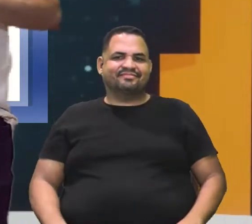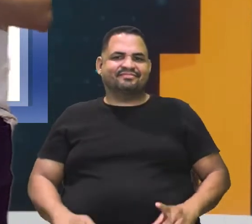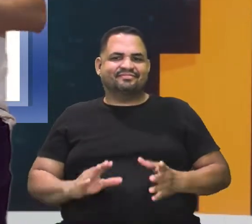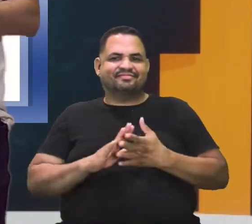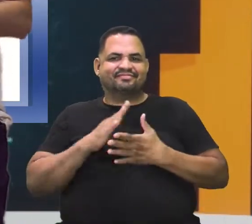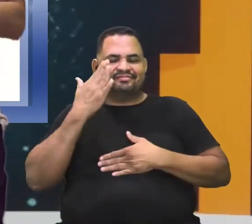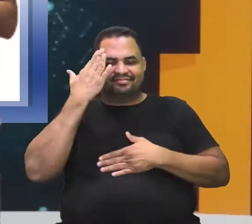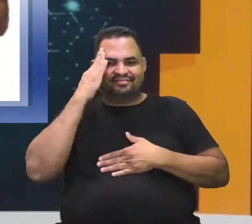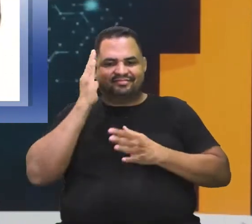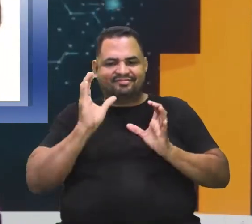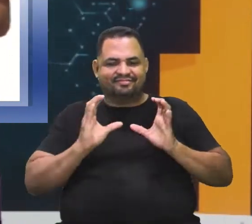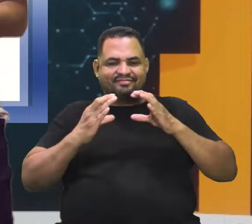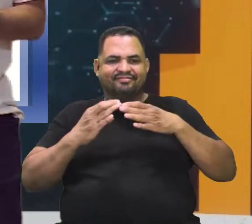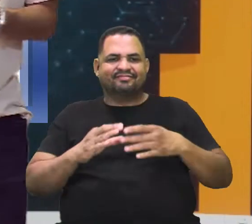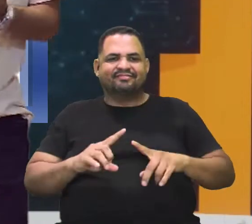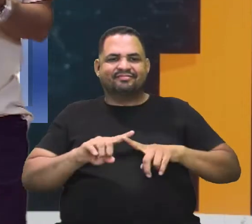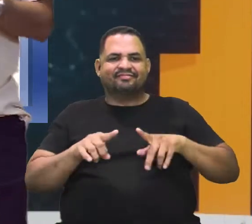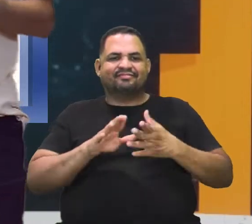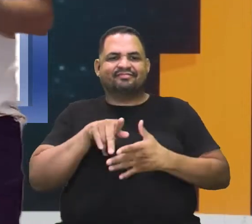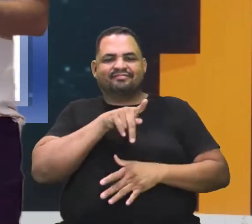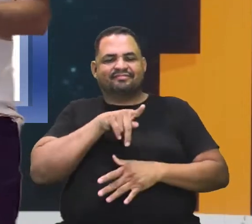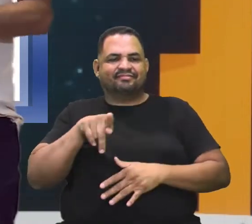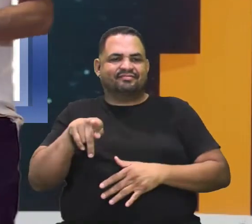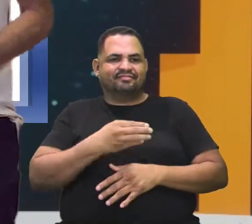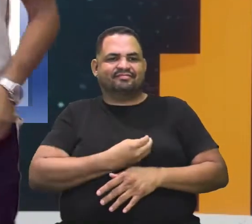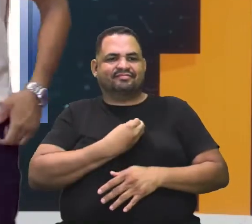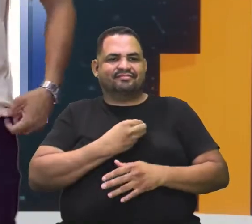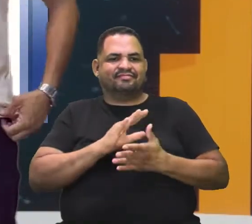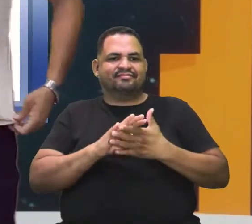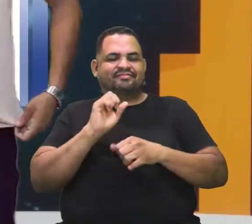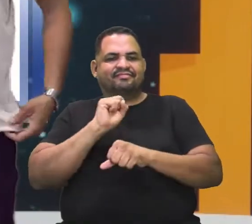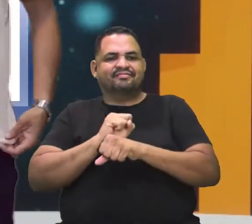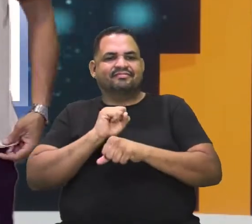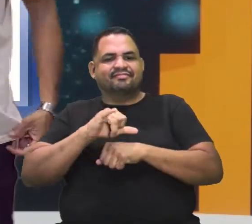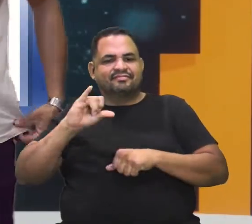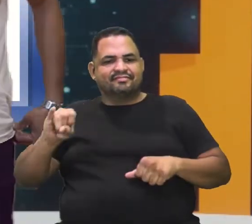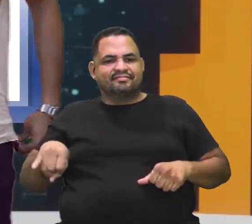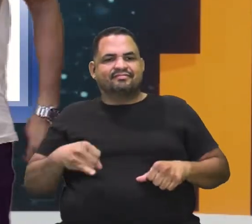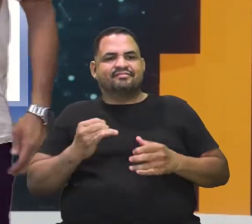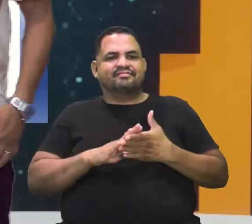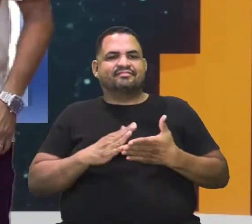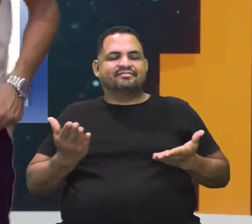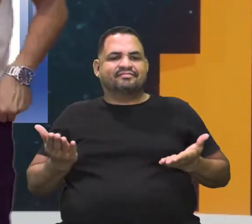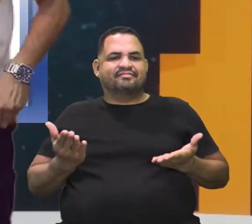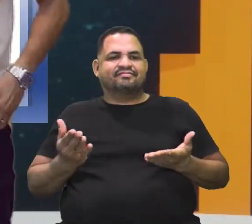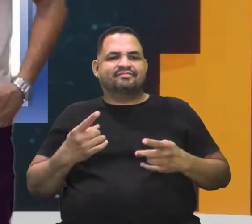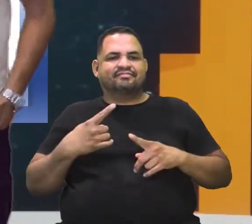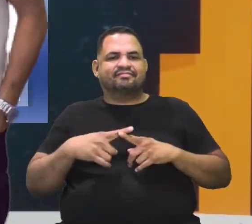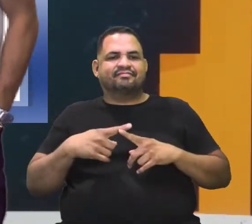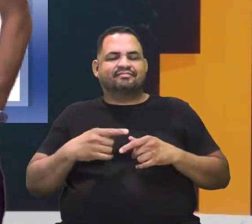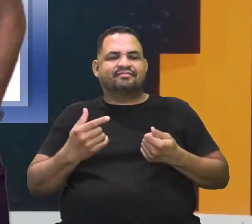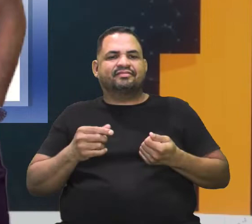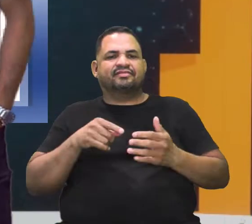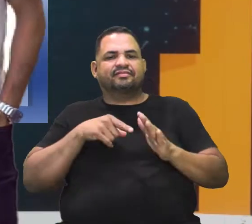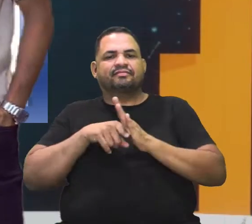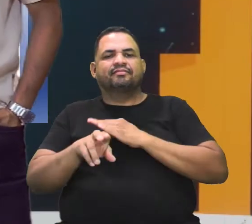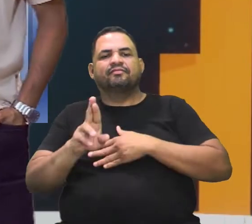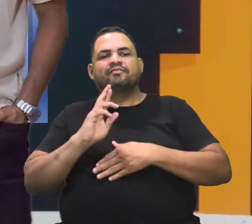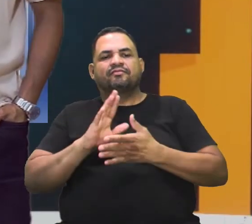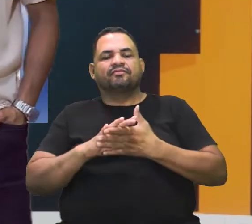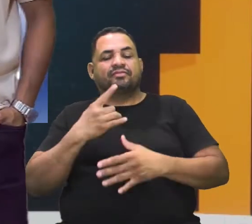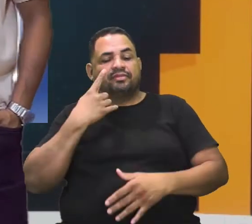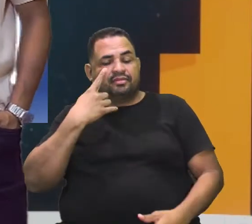entendimento do grupo. Isso. Mas o professor presencial, a gente espera que aproveite bem esse momento, né? Porque quando a gente faz o quiz, a gente